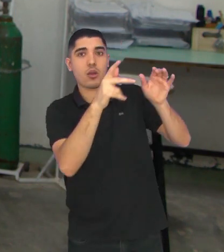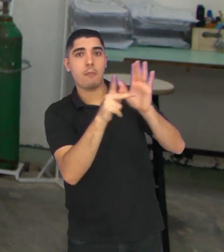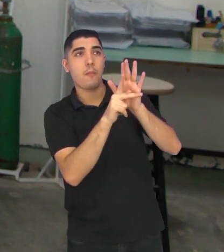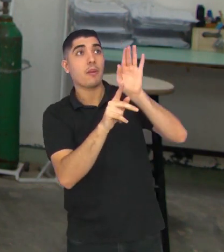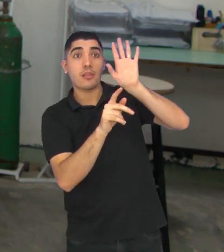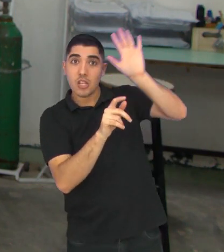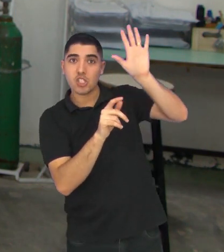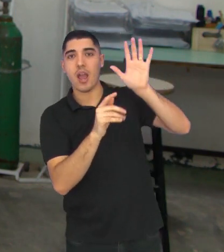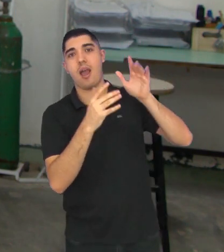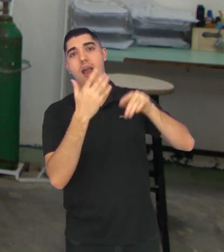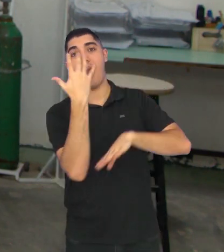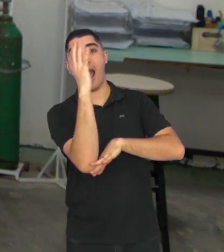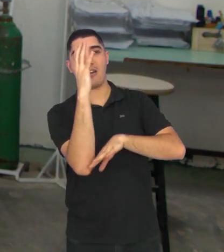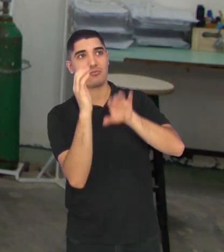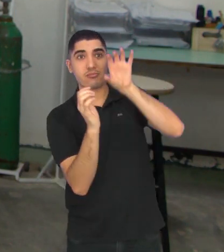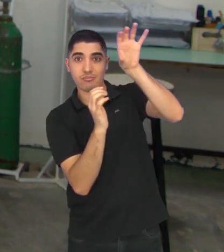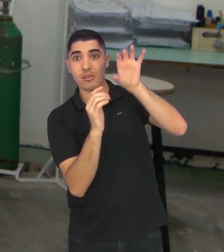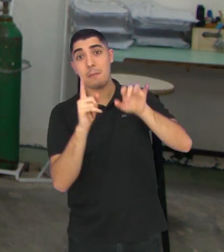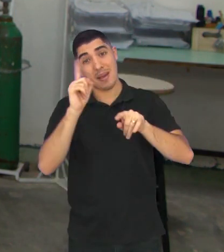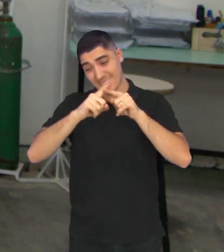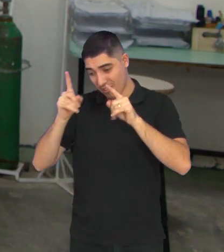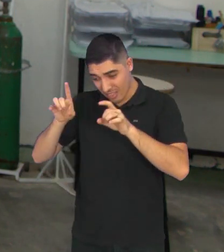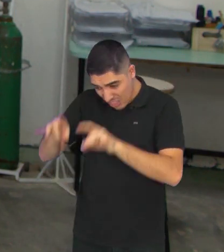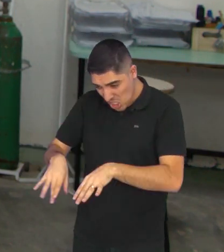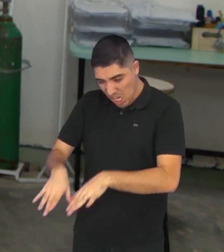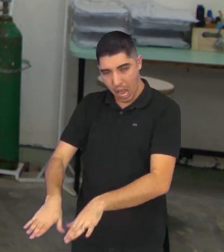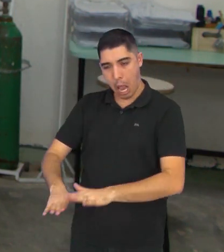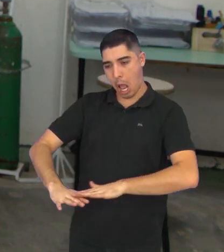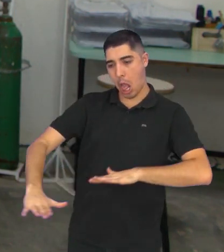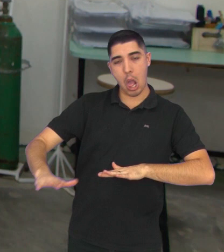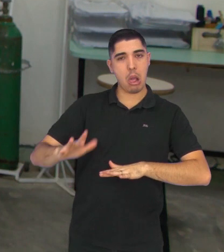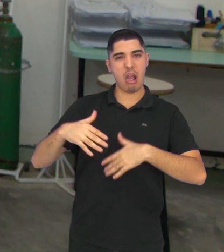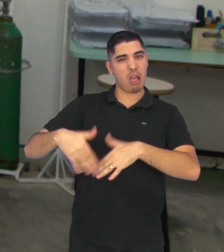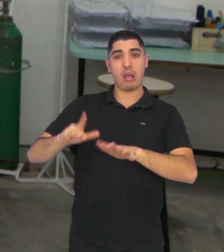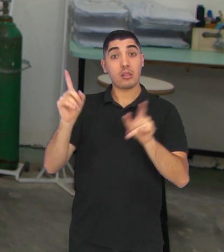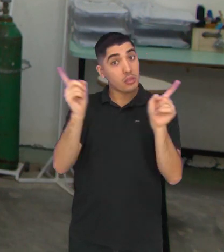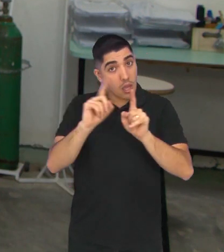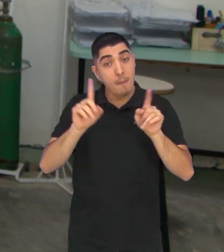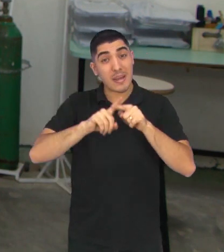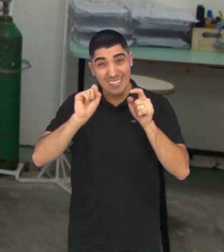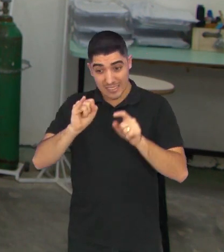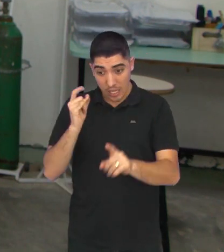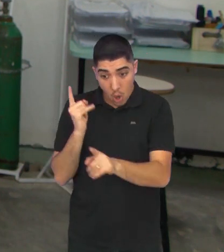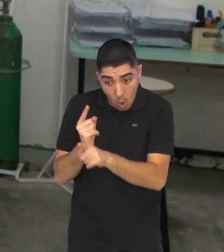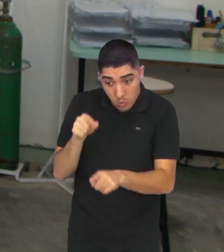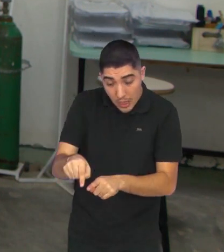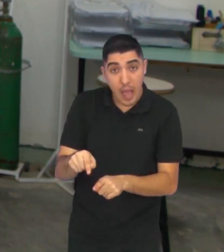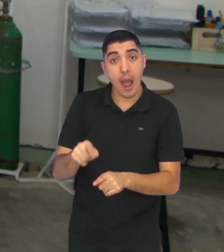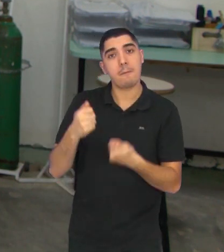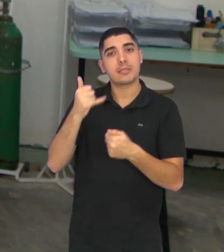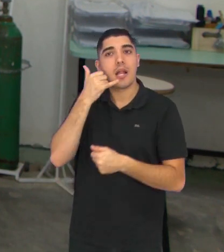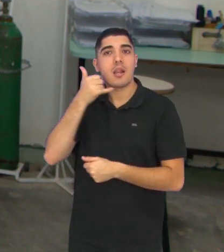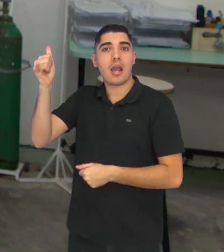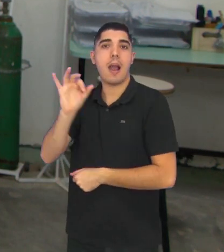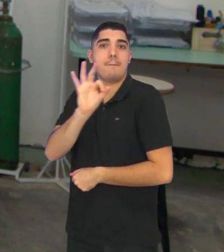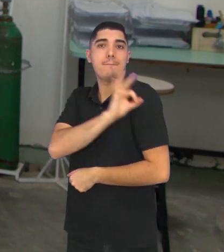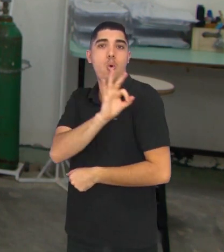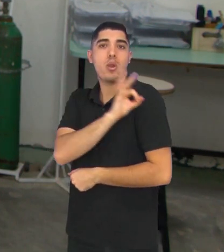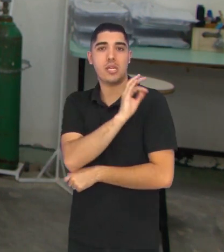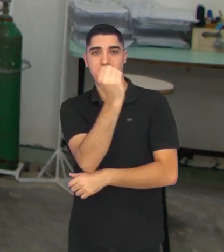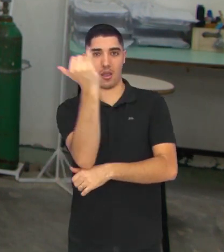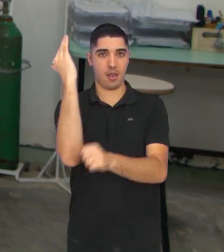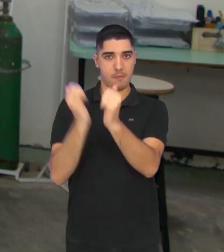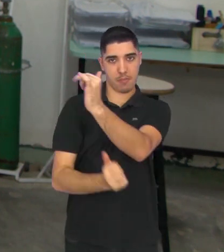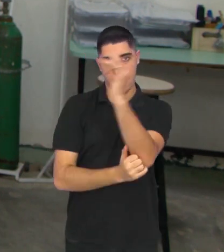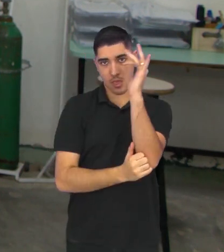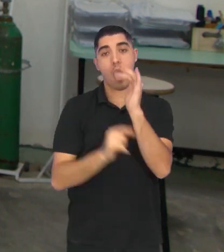exposto à predação. Mas a orientação é, encontrou um animal silvestre, está machucado, entrar em contato com a polícia ambiental, que